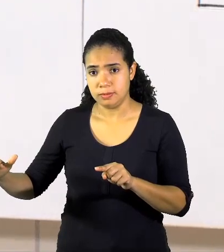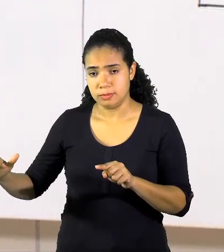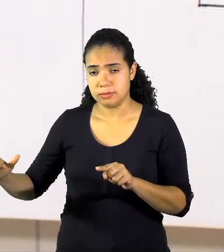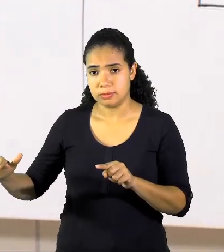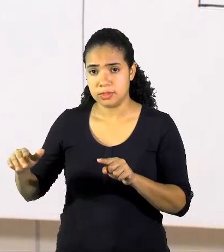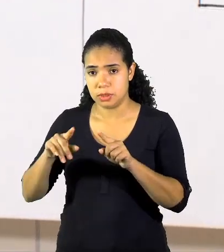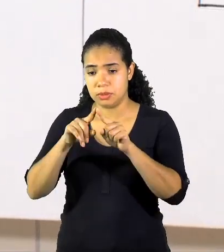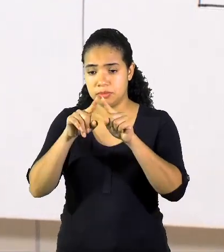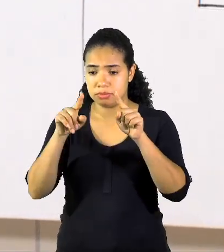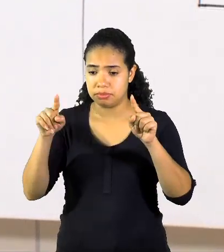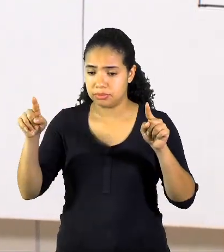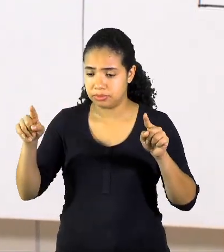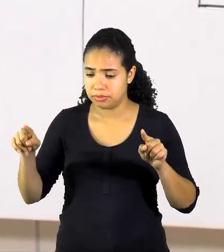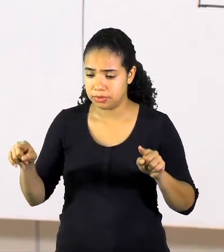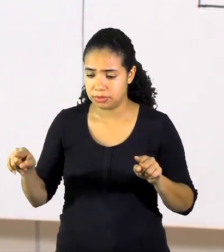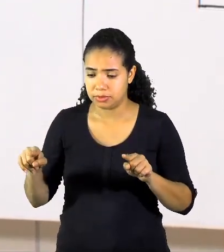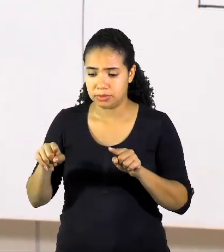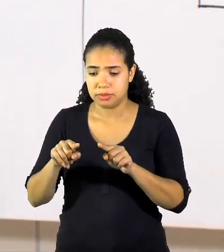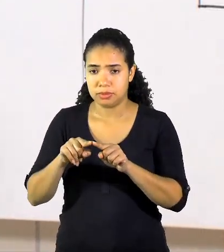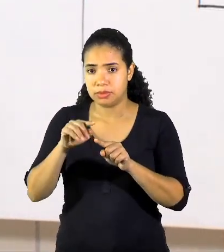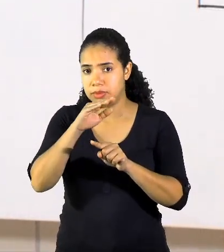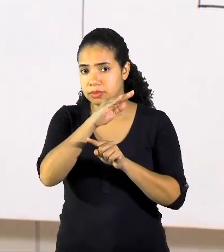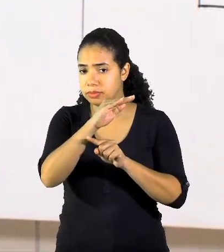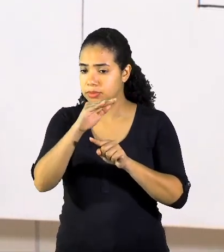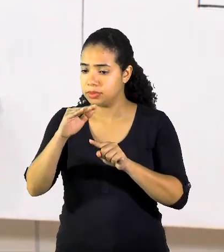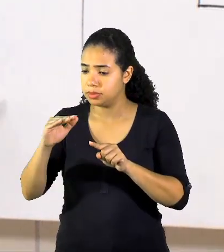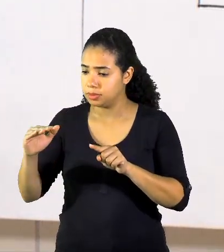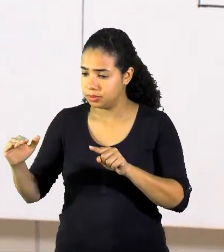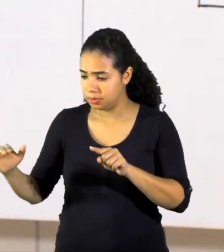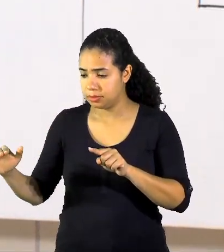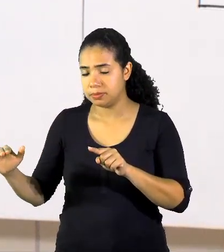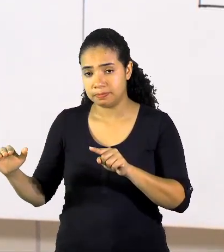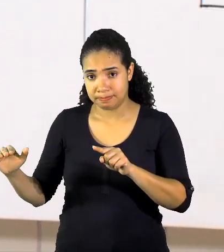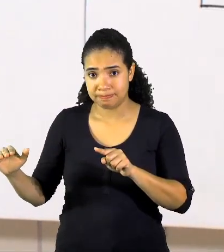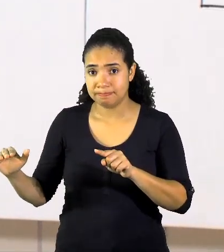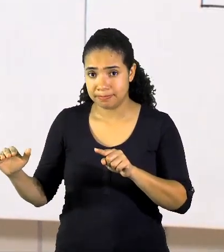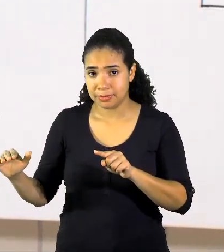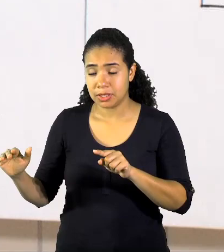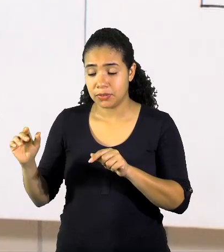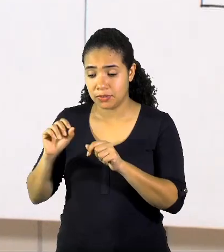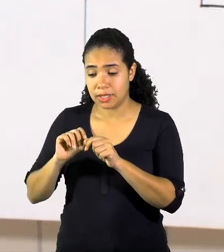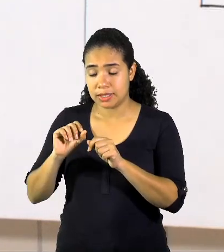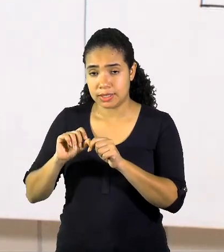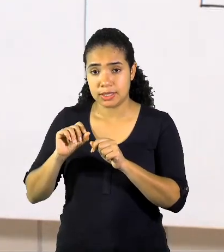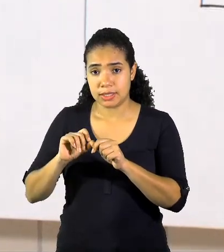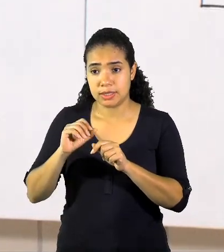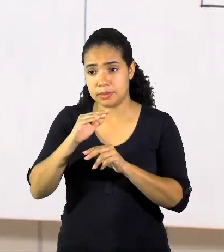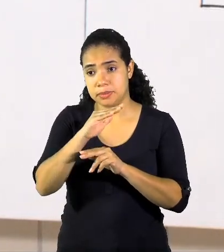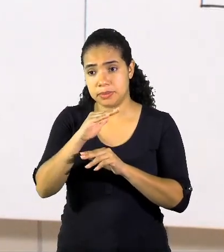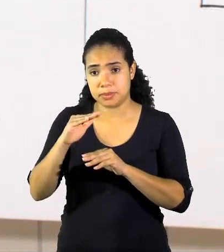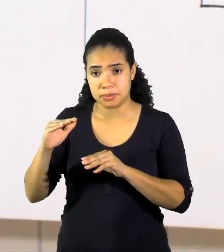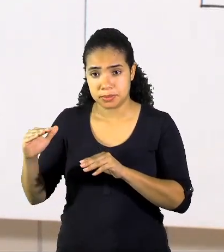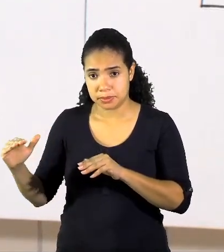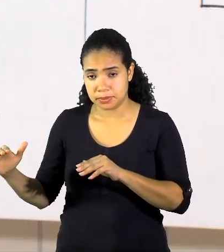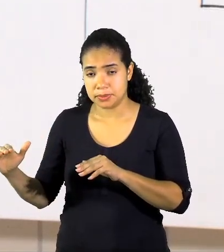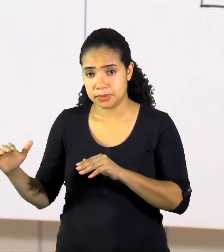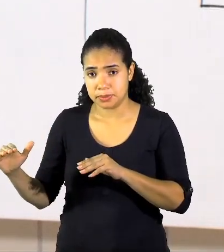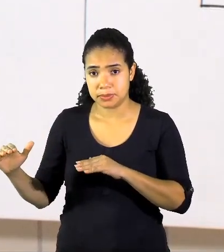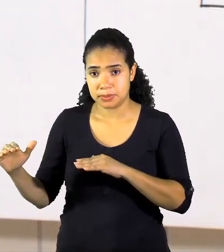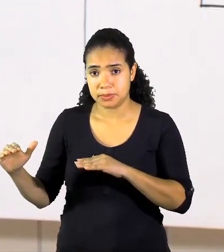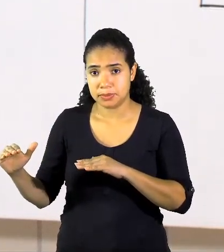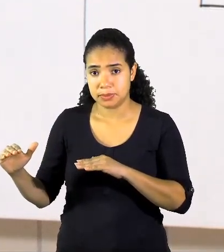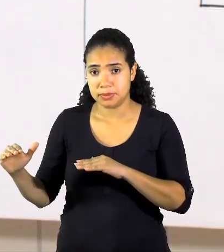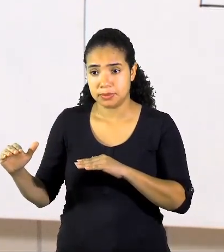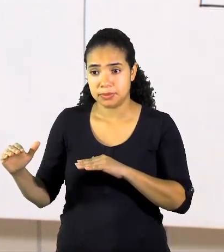meu retângulo ao meio. Quando eu faço essa repartição do meu triângulo, do meu retângulo ao meio, eu tenho